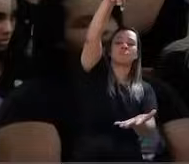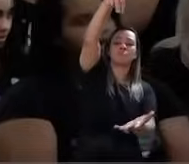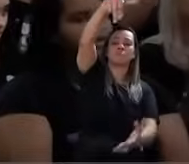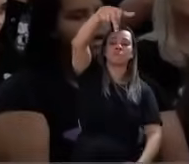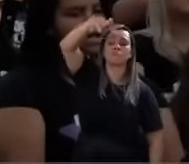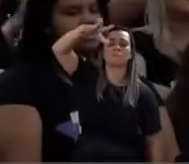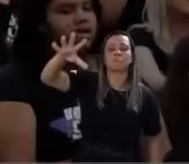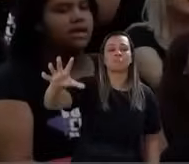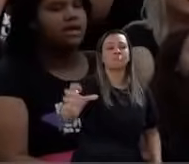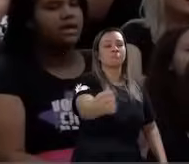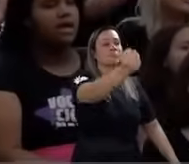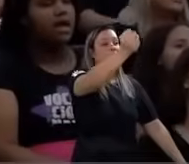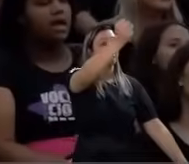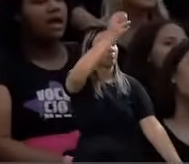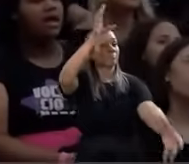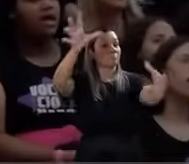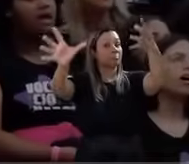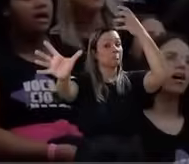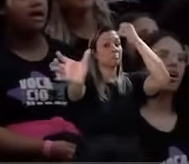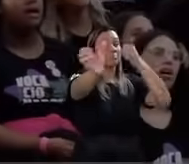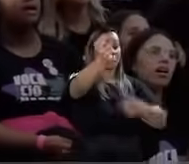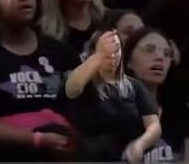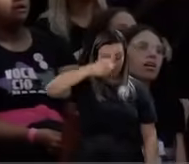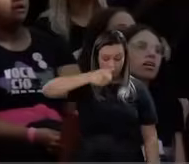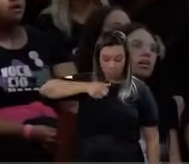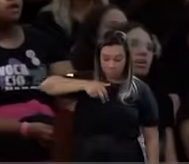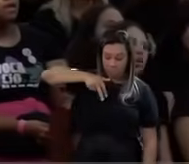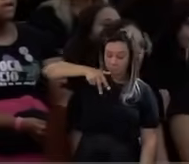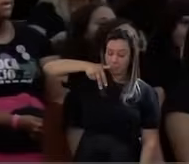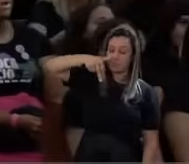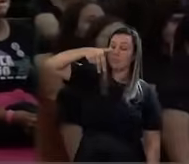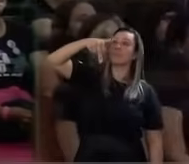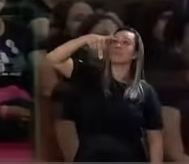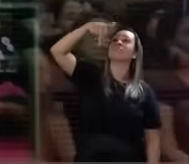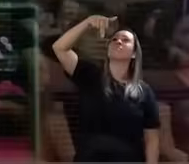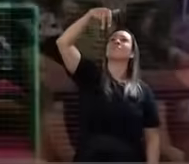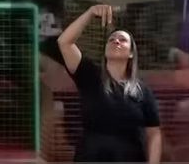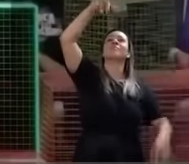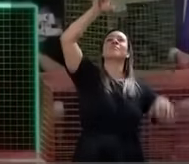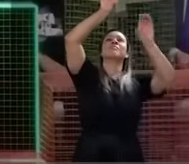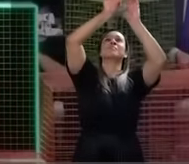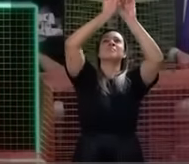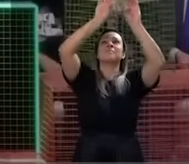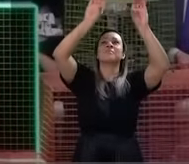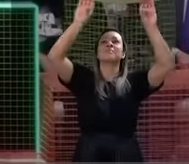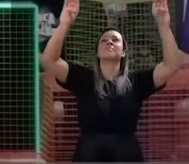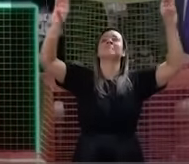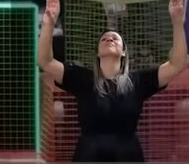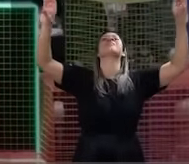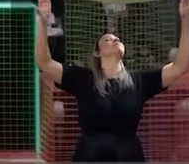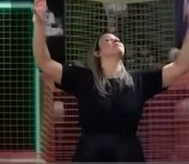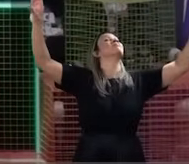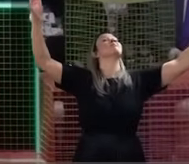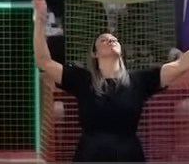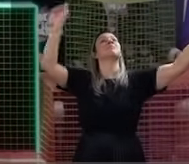céu descerá. E consigo então